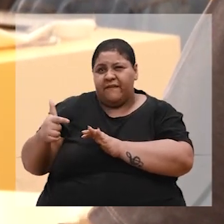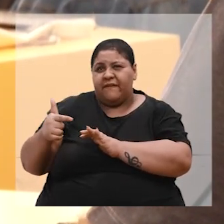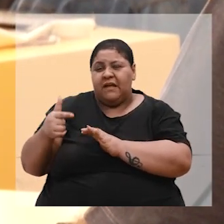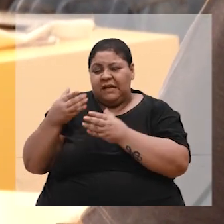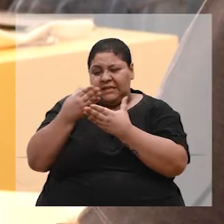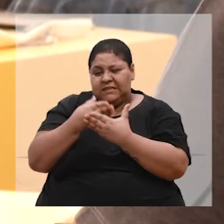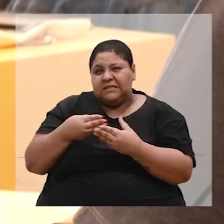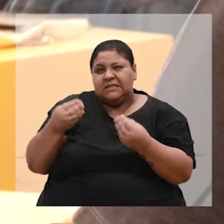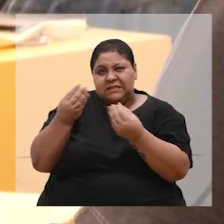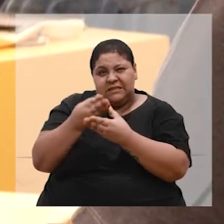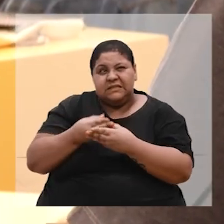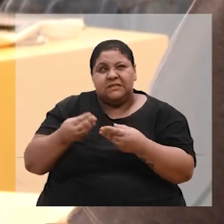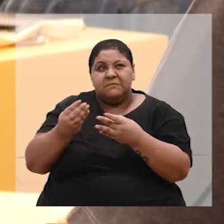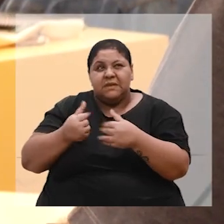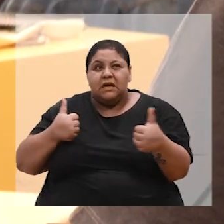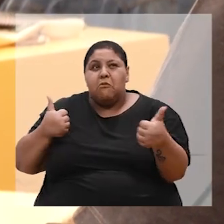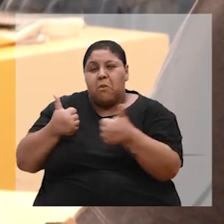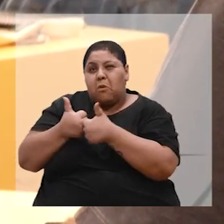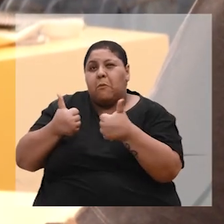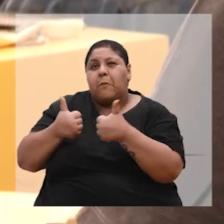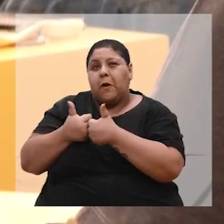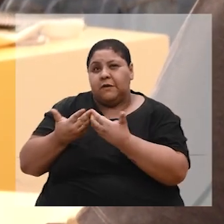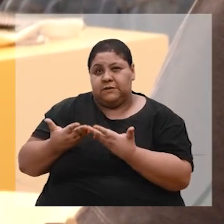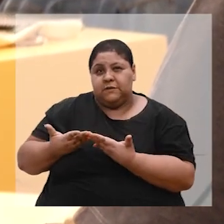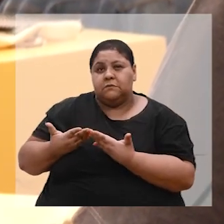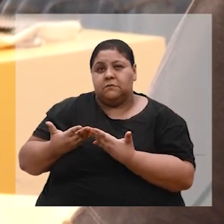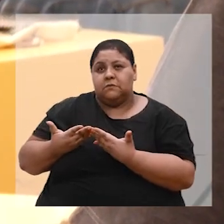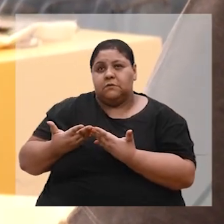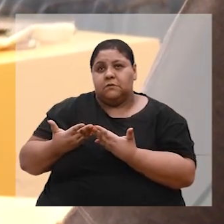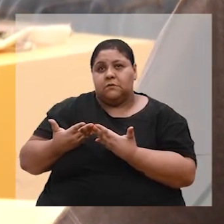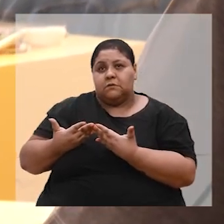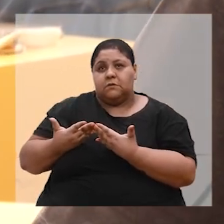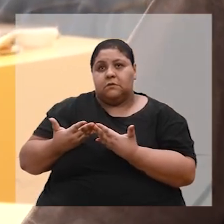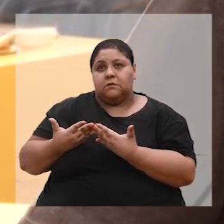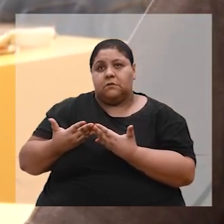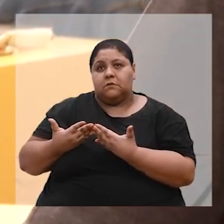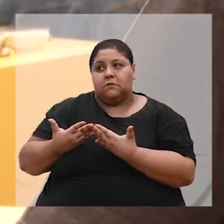essa sensibilidade pelo próximo